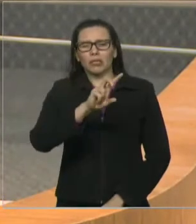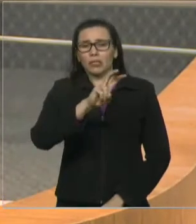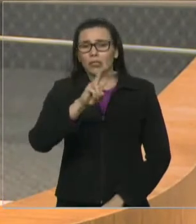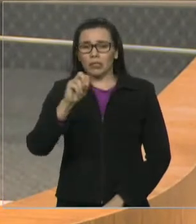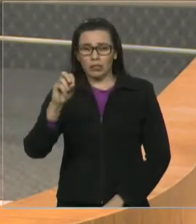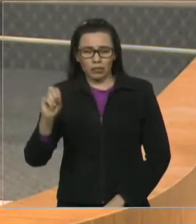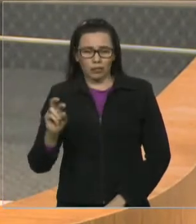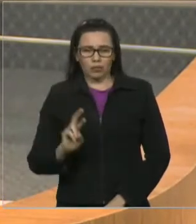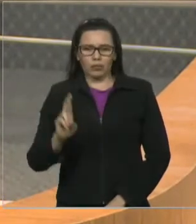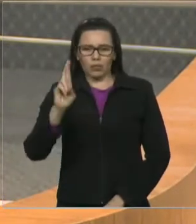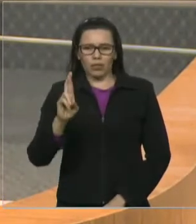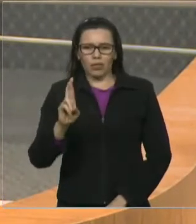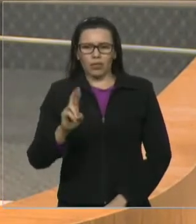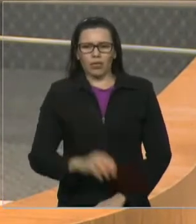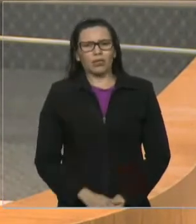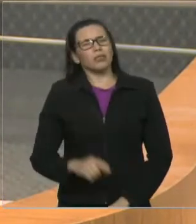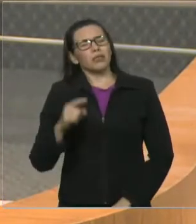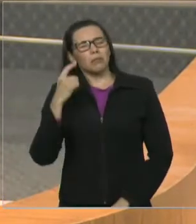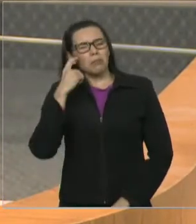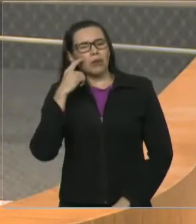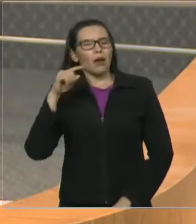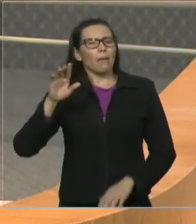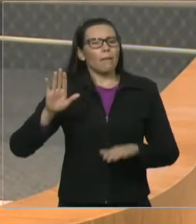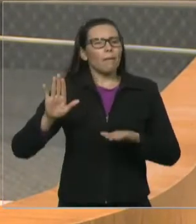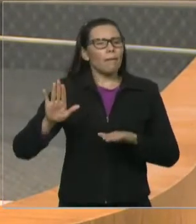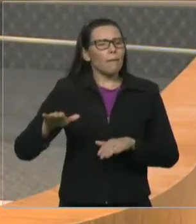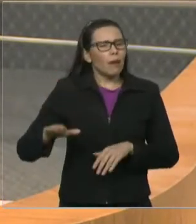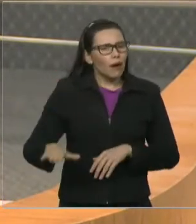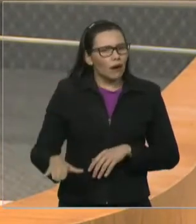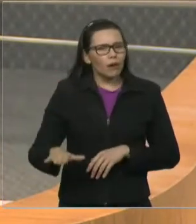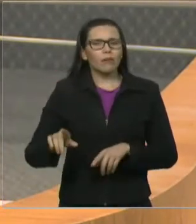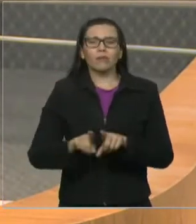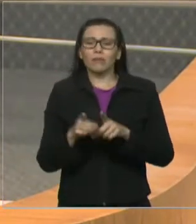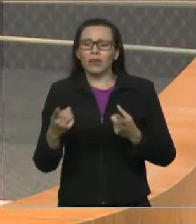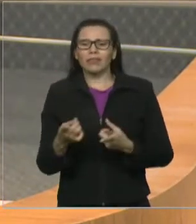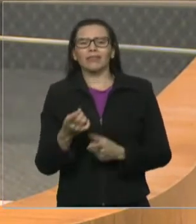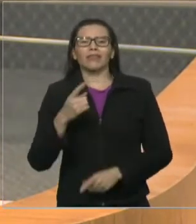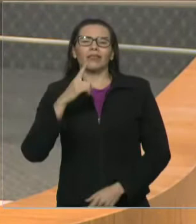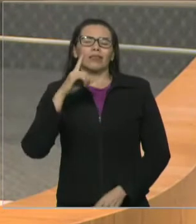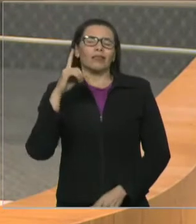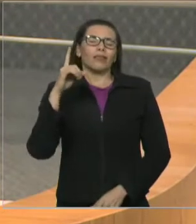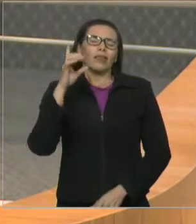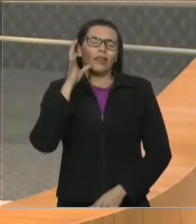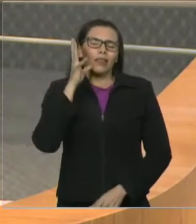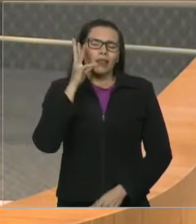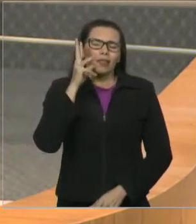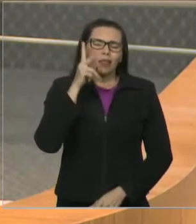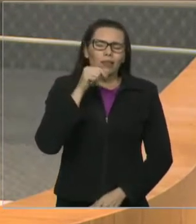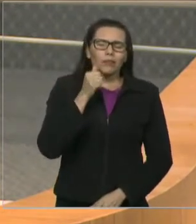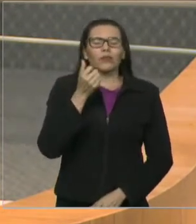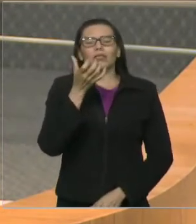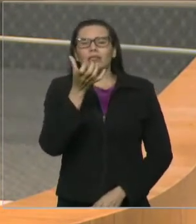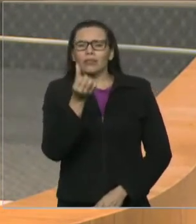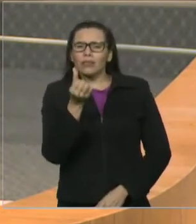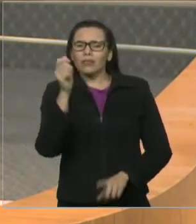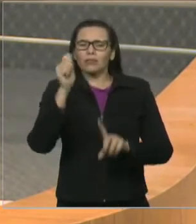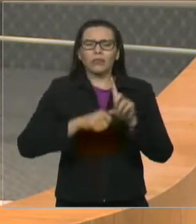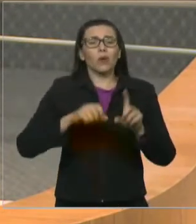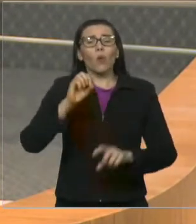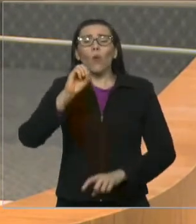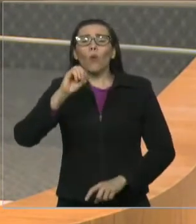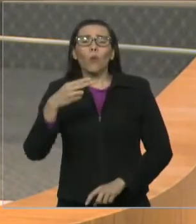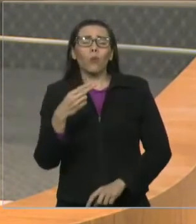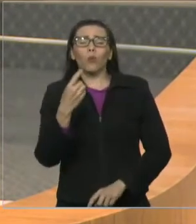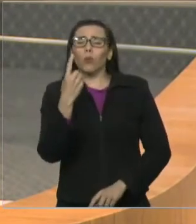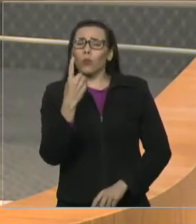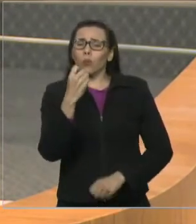que a gente pode considerar como barato, ele demora 6 meses a 1 ano também. Então, para essas pacientes, por